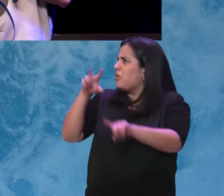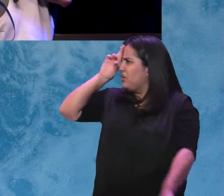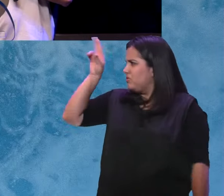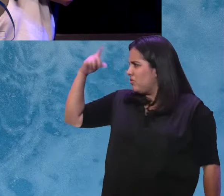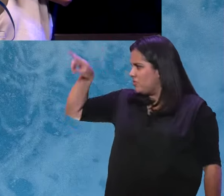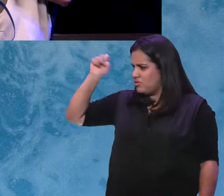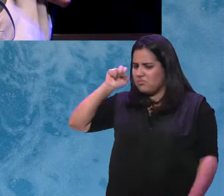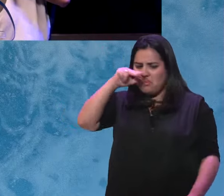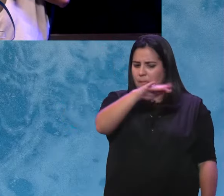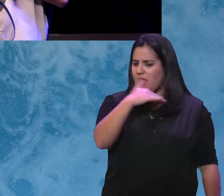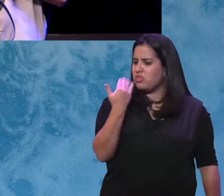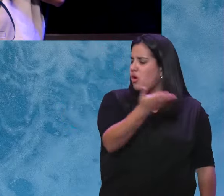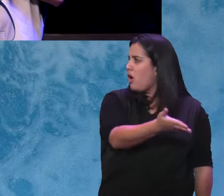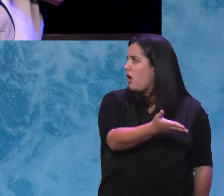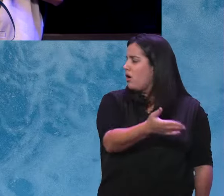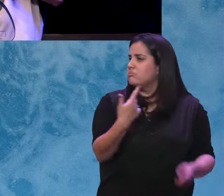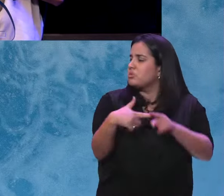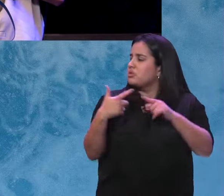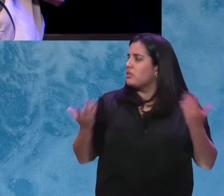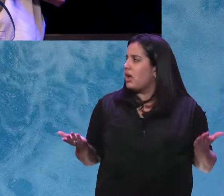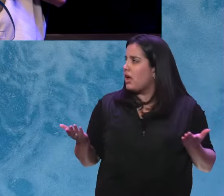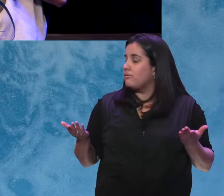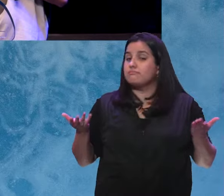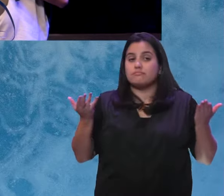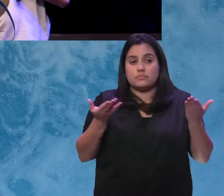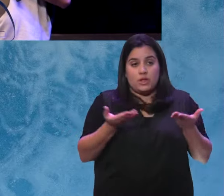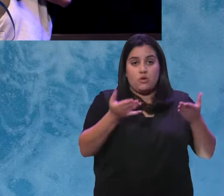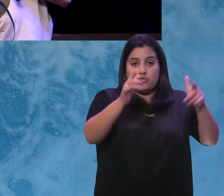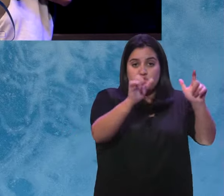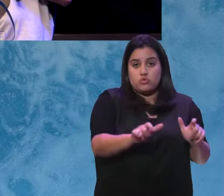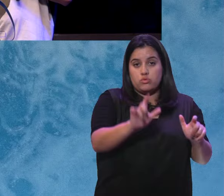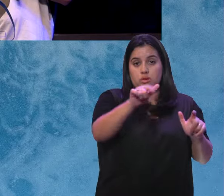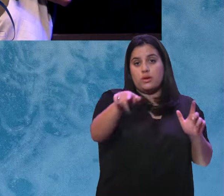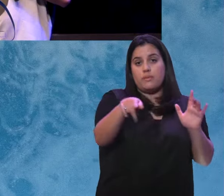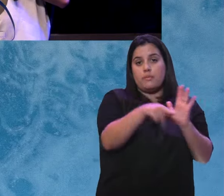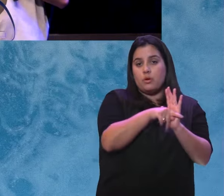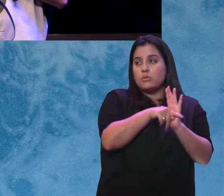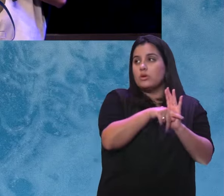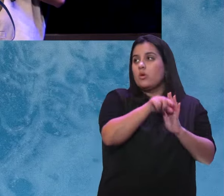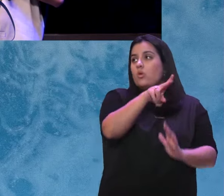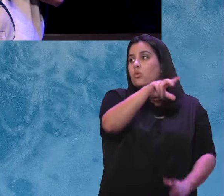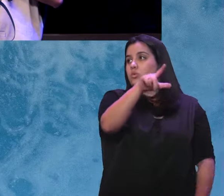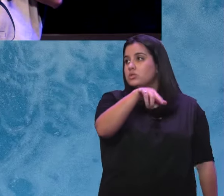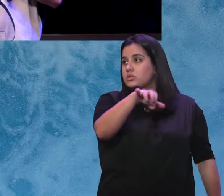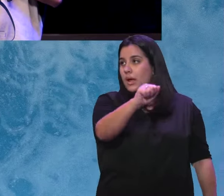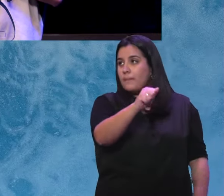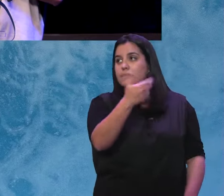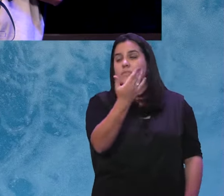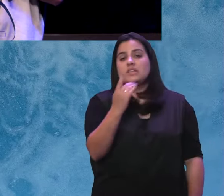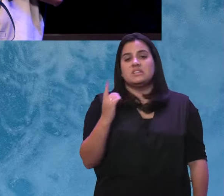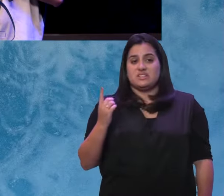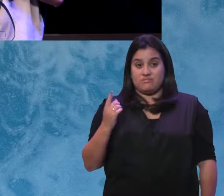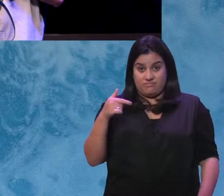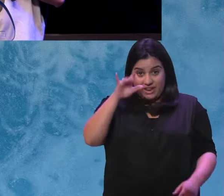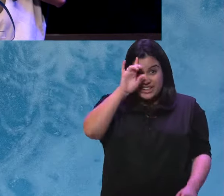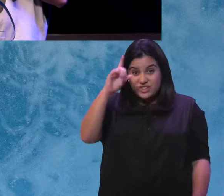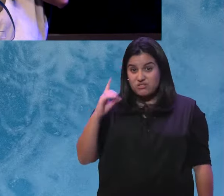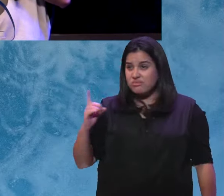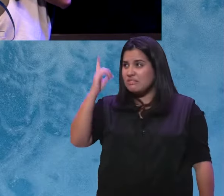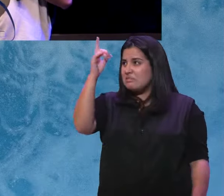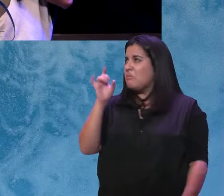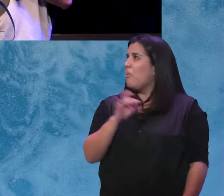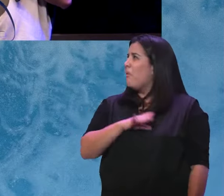Uzá. Até hoje aquele lugar é chamado de Pérez Uzá. Naquele dia Davi teve medo do Senhor e se perguntou: